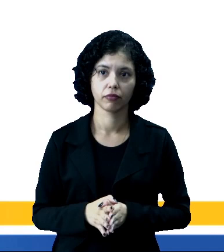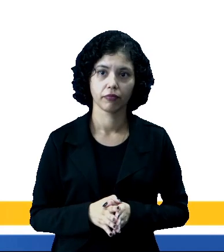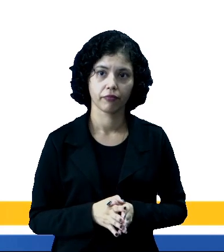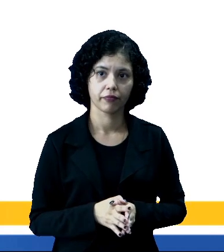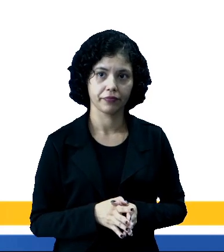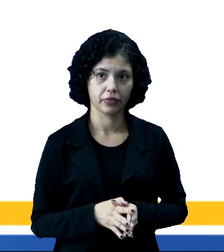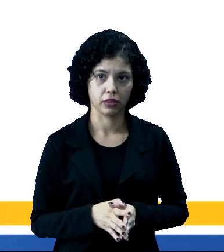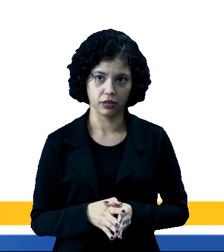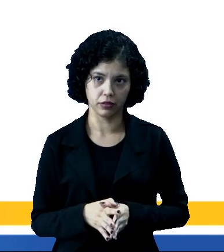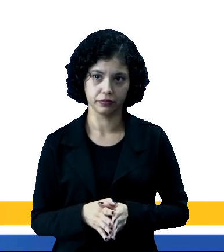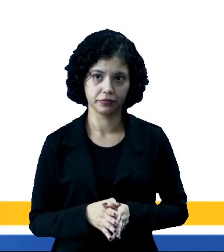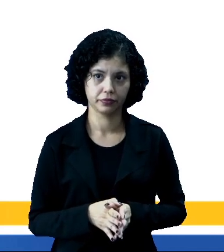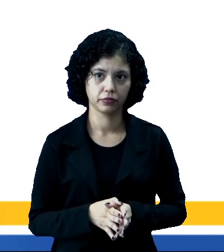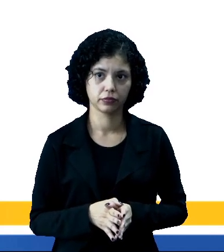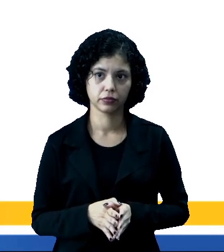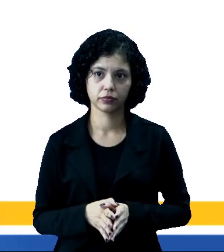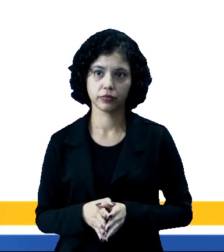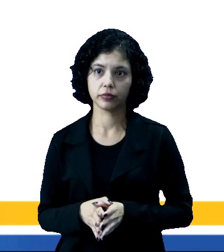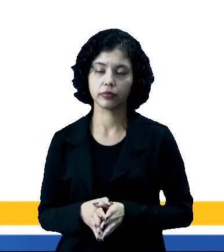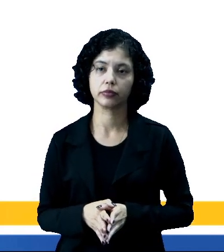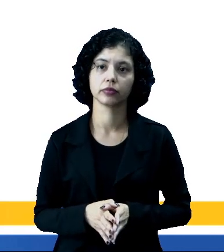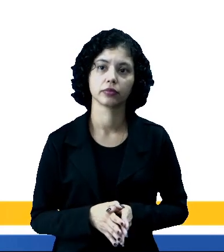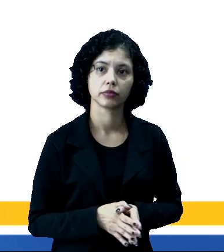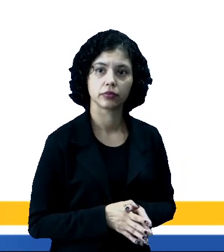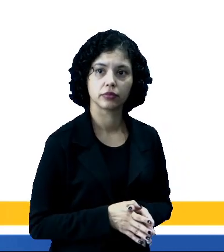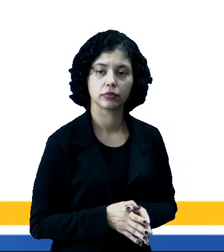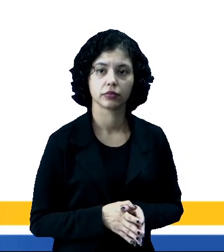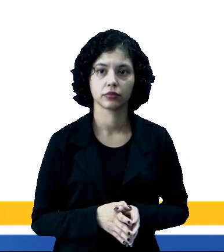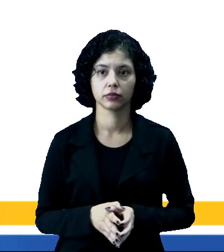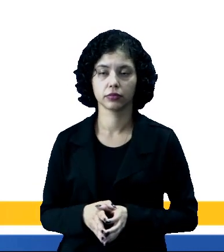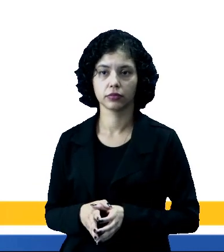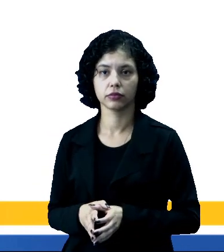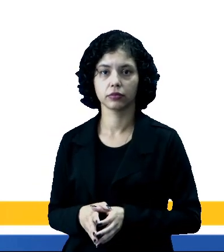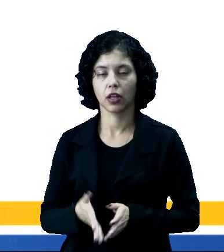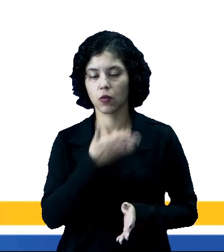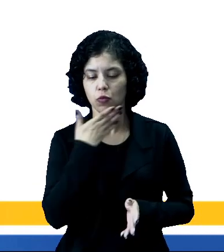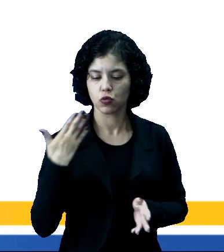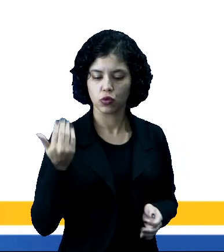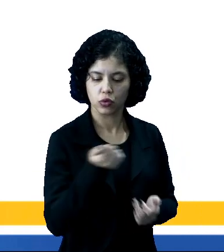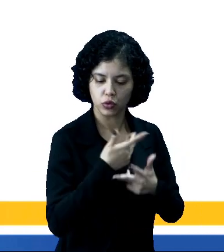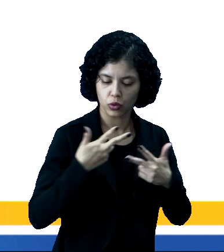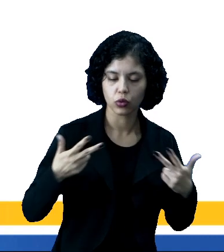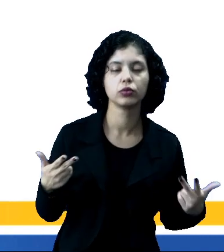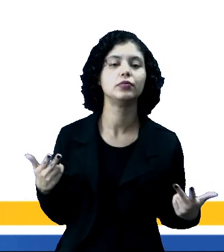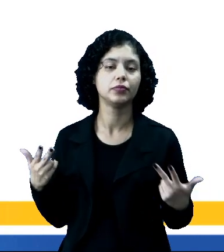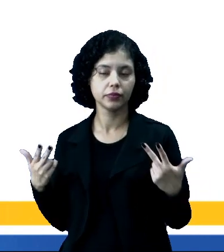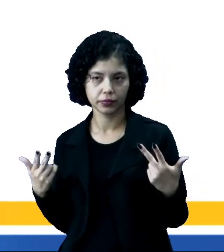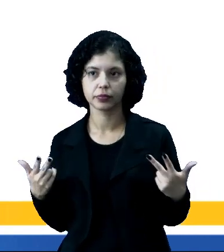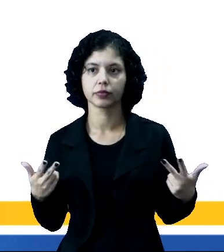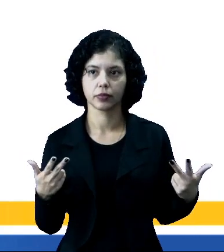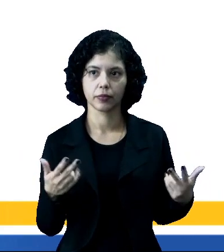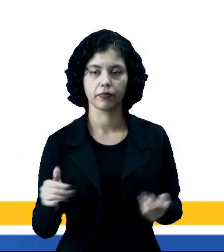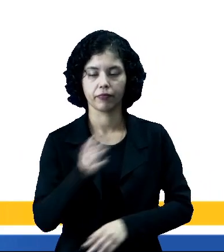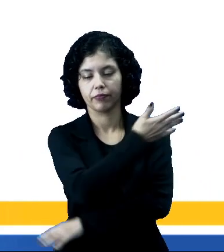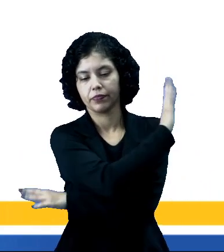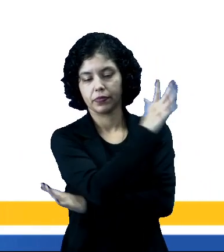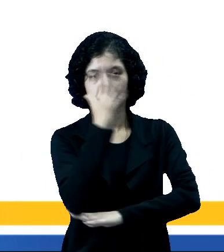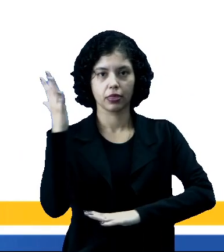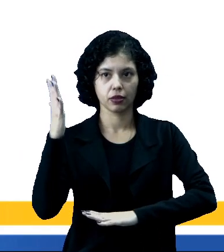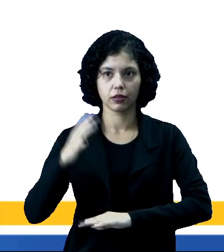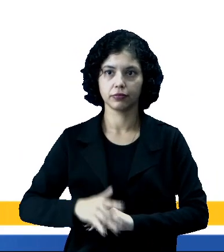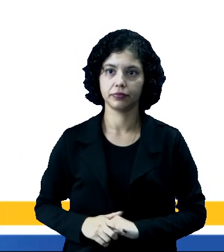Una de las mejores cosas de la granja es la naturaleza, né? Então, uma das melhores coisas, né, é a